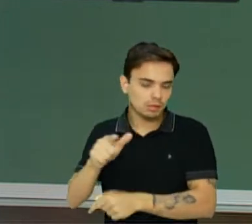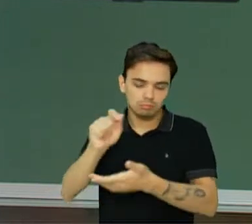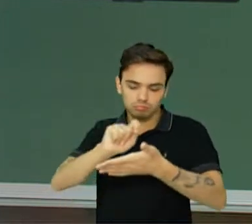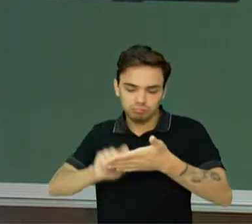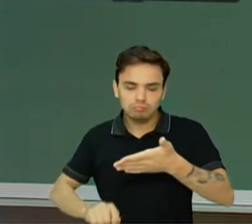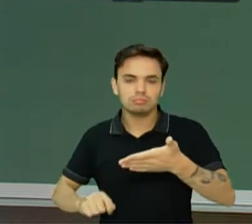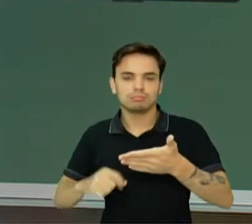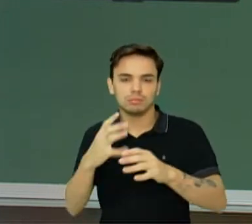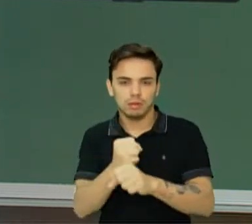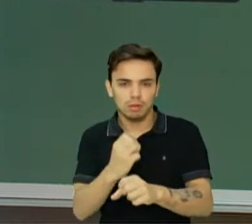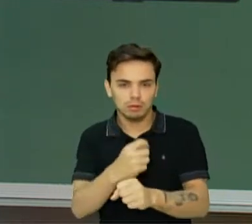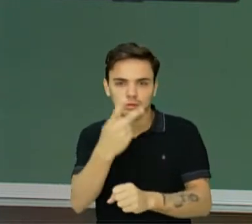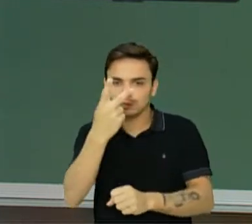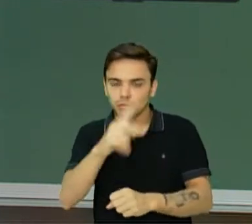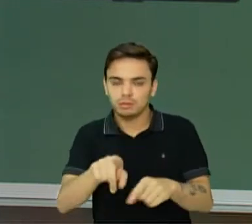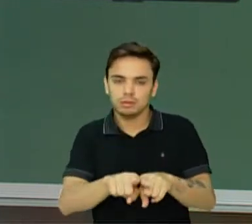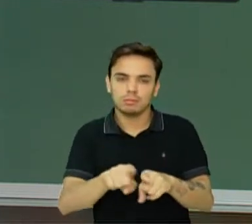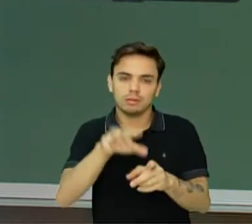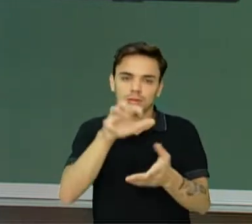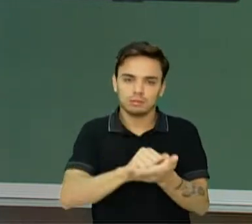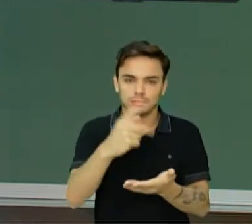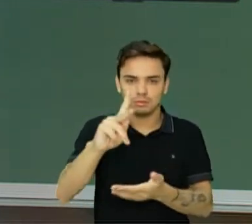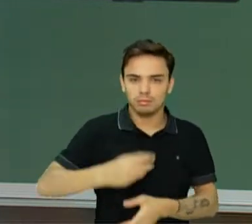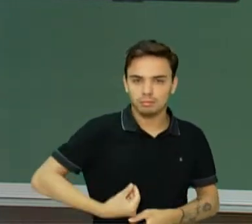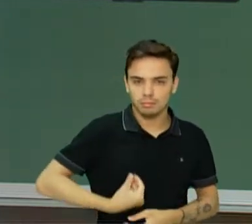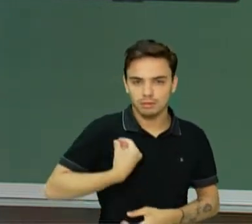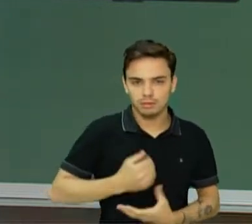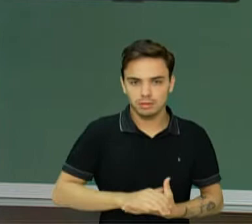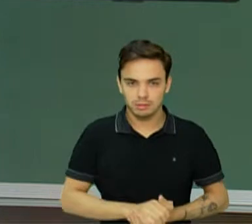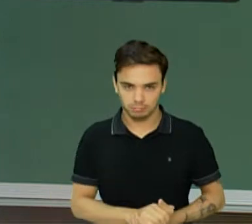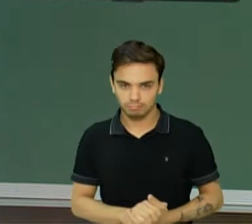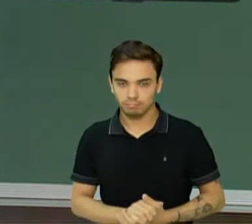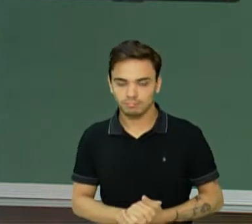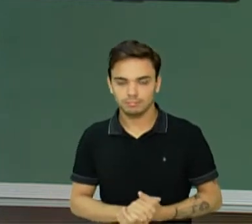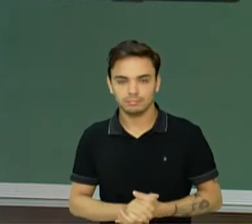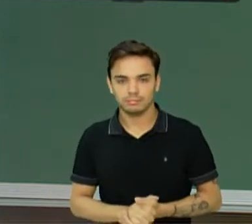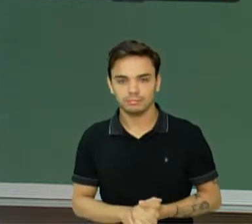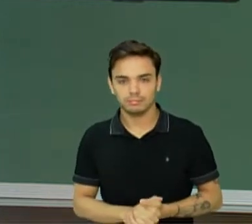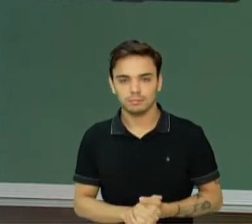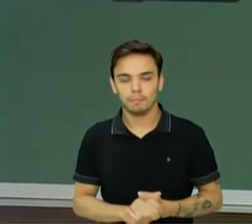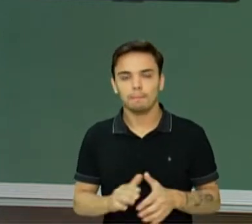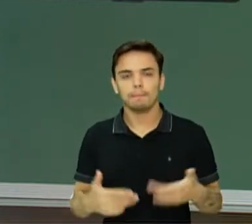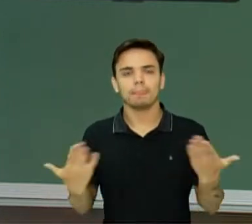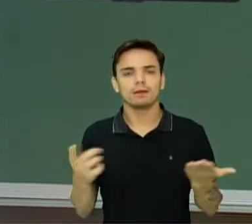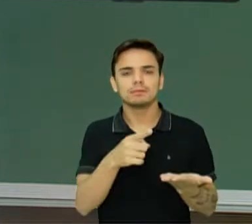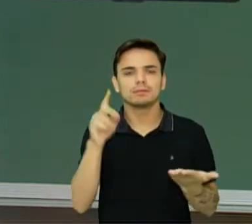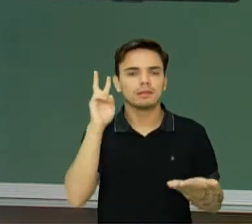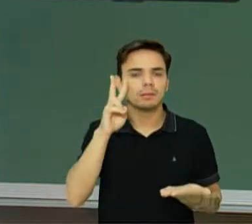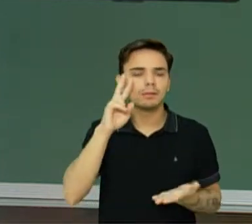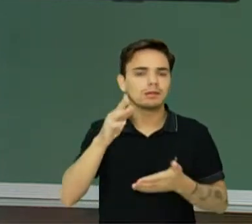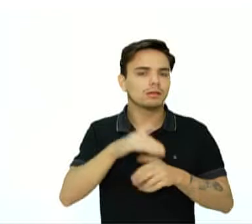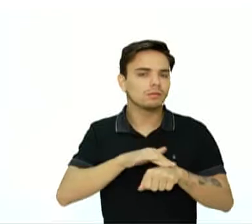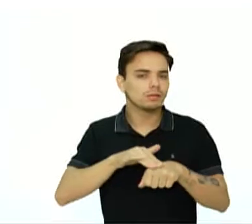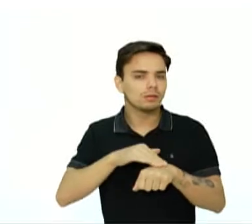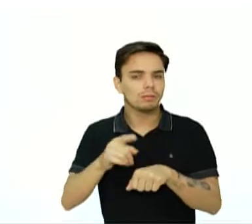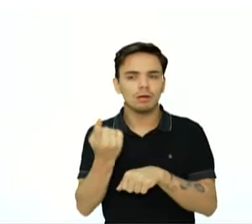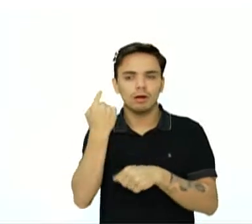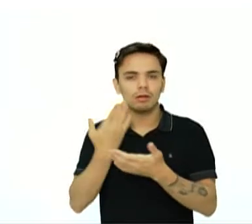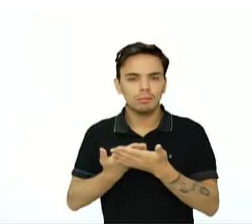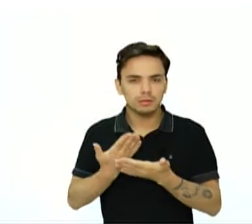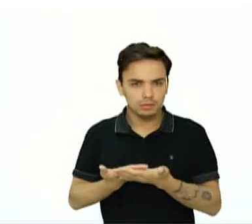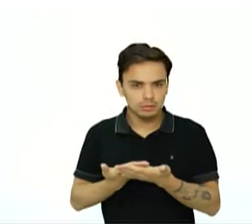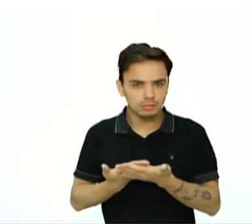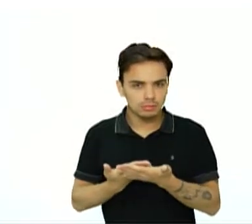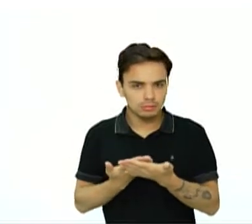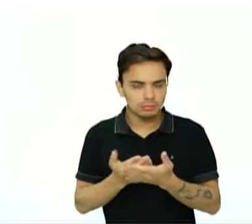dar as suas notas e também marcar a presença de vocês, ok? E aí, lembra que a gente conversou na aula passada? Dê uma olhada